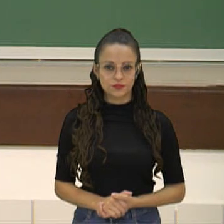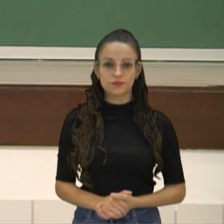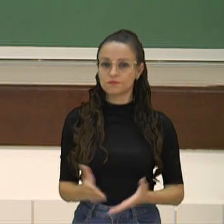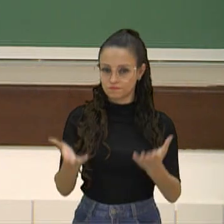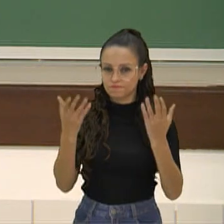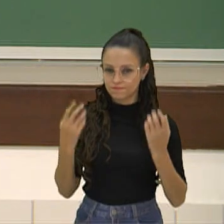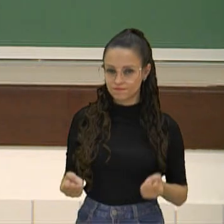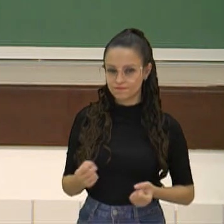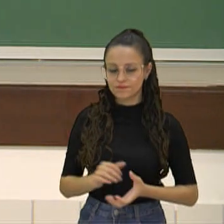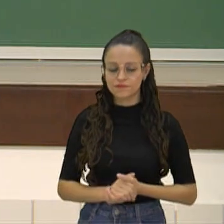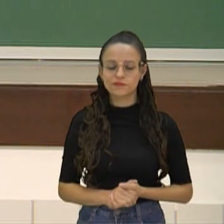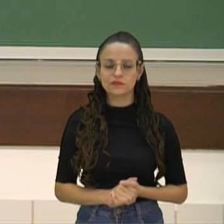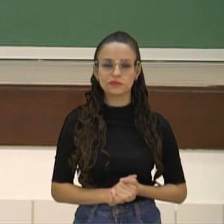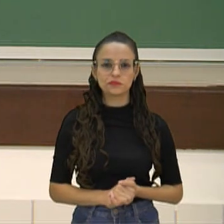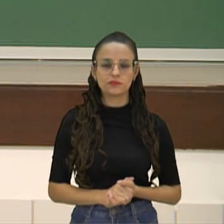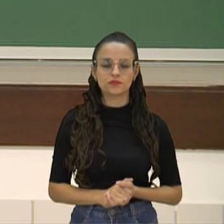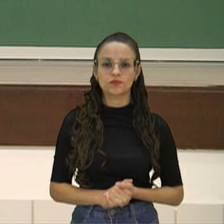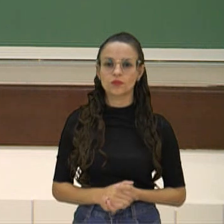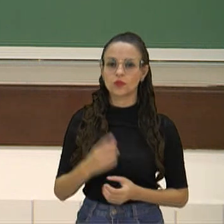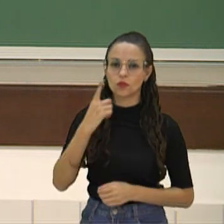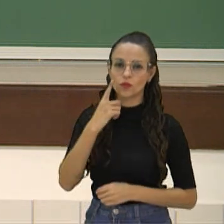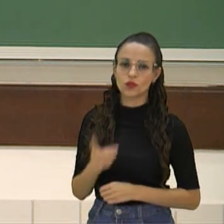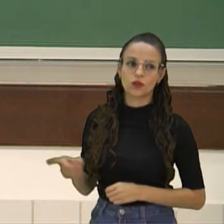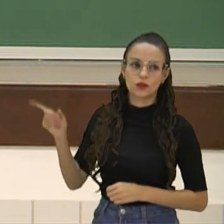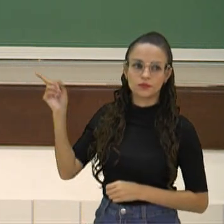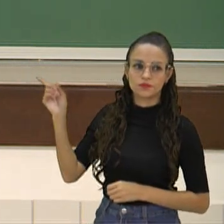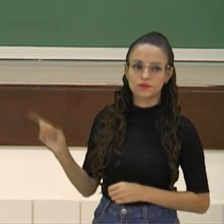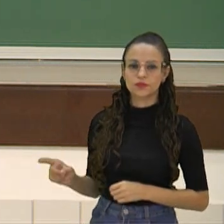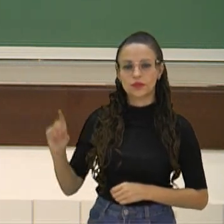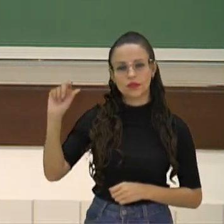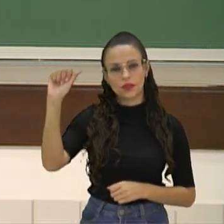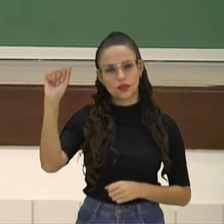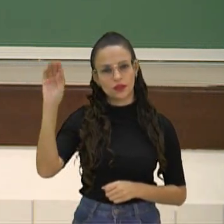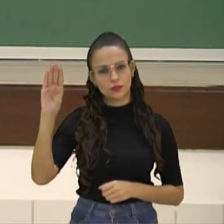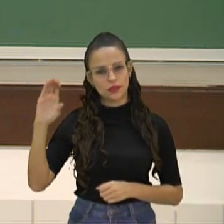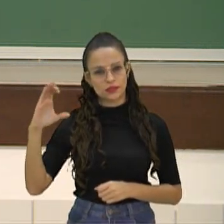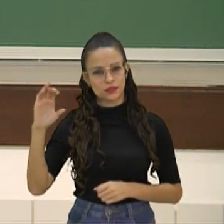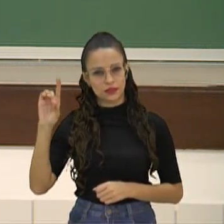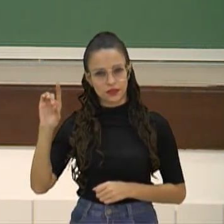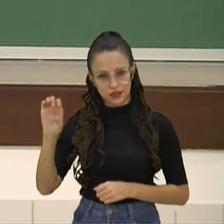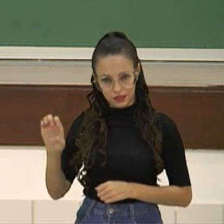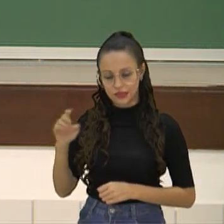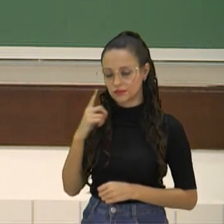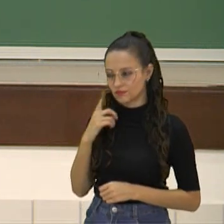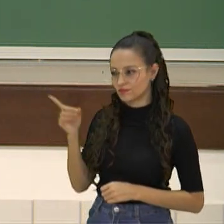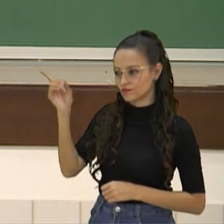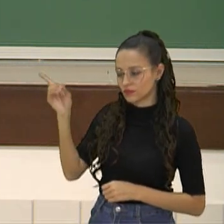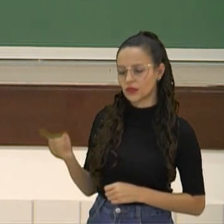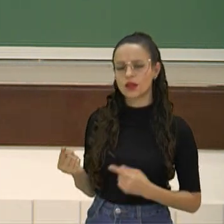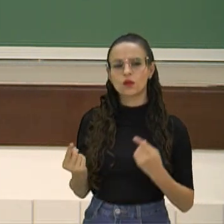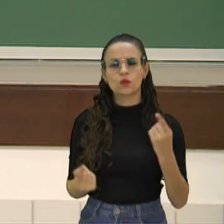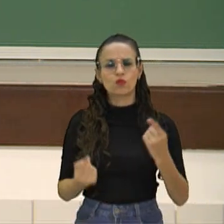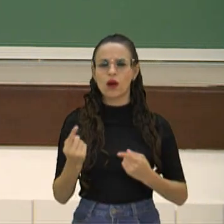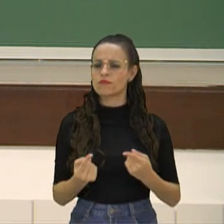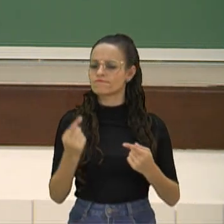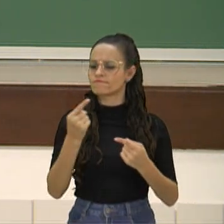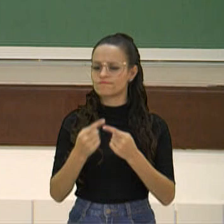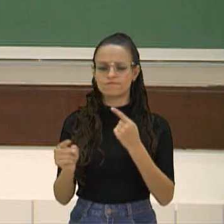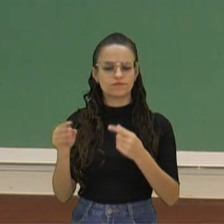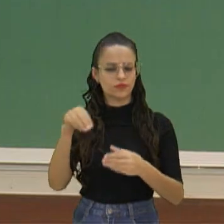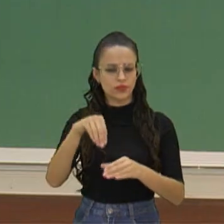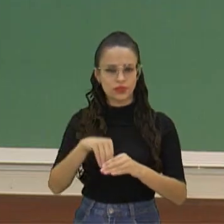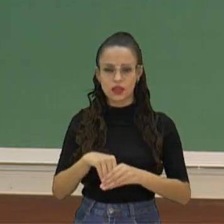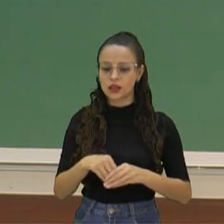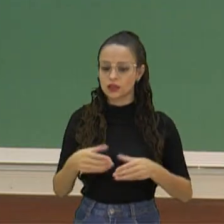Vamos lá então, galera. Dentro dessas opções que eu coloquei aqui para vocês, qual deles não faz parte